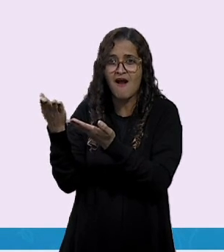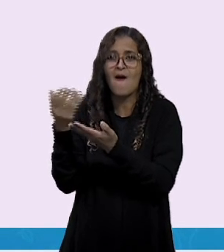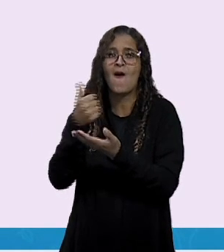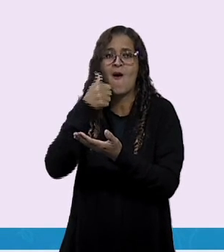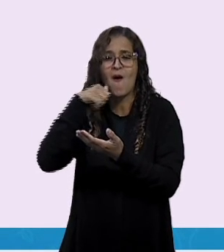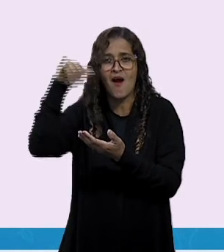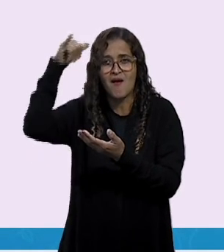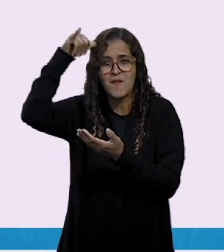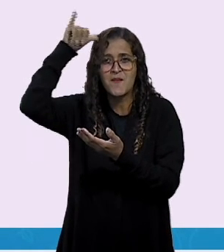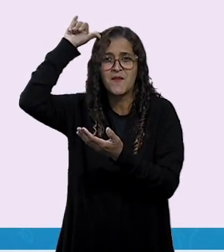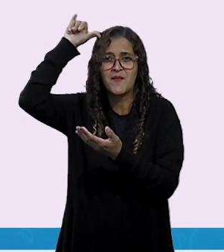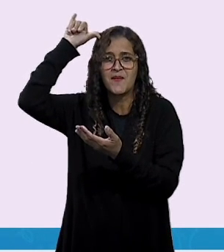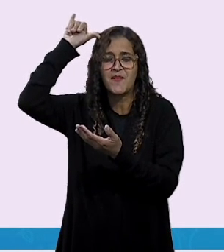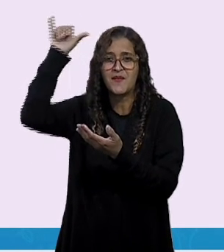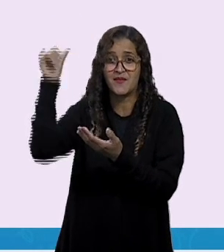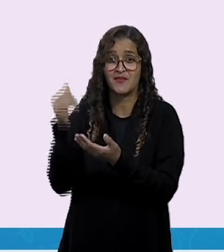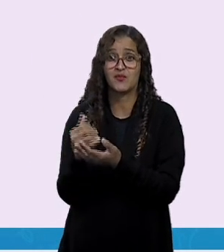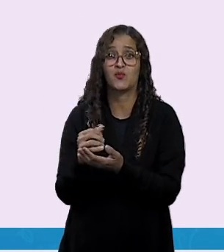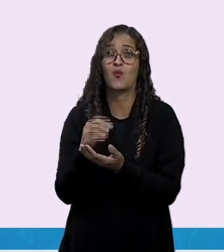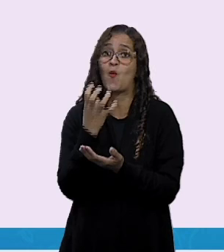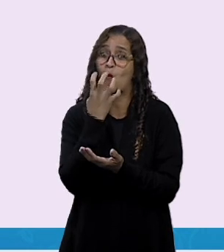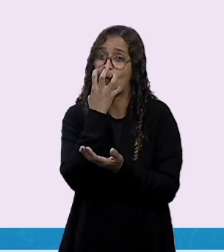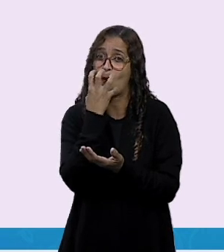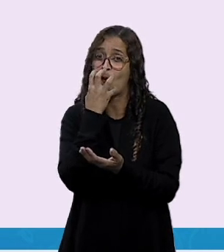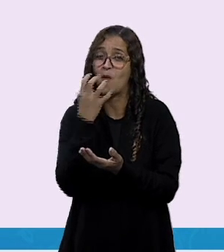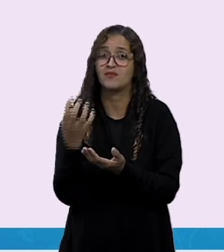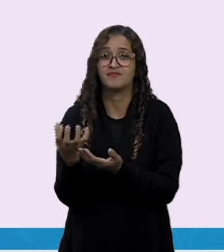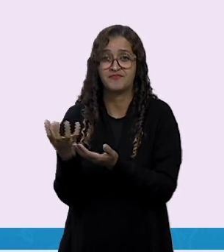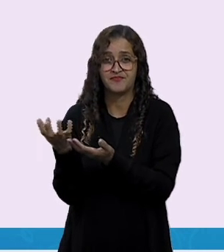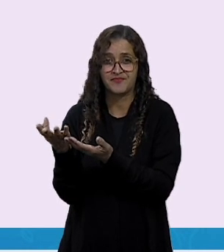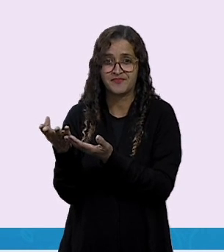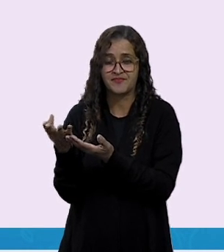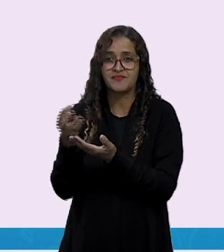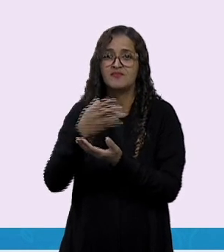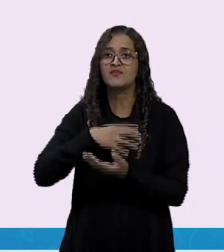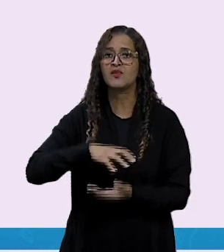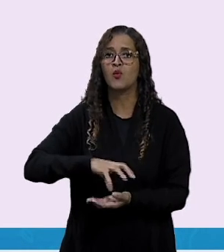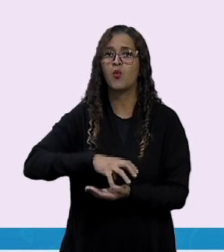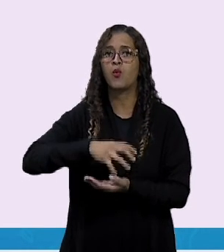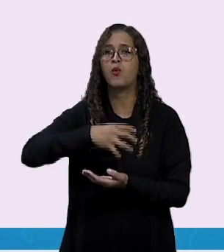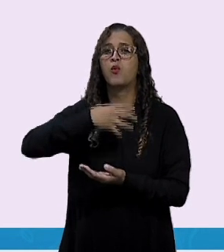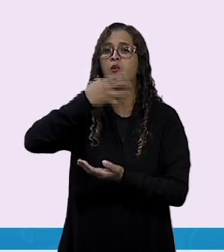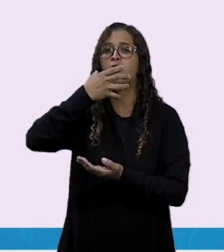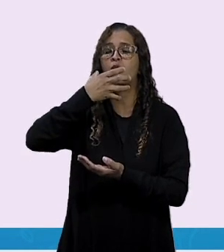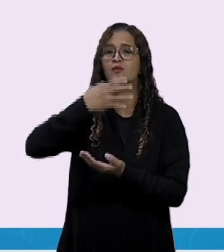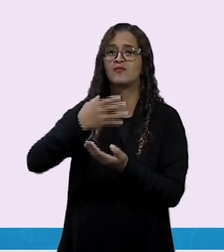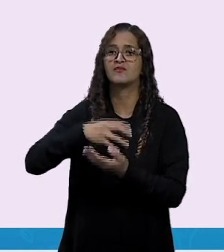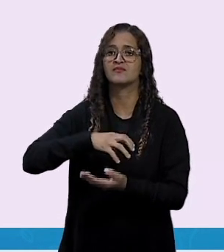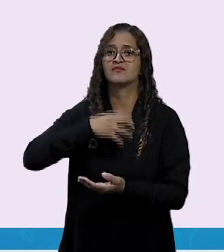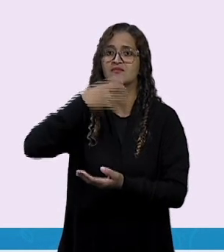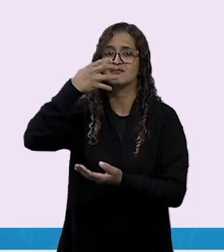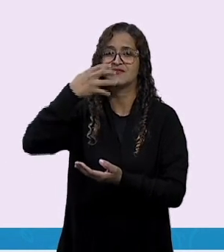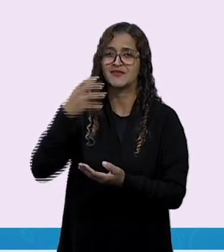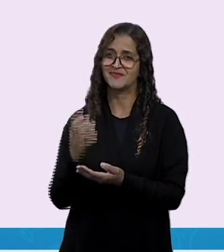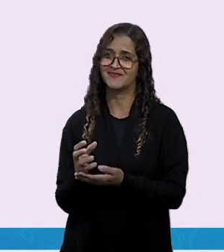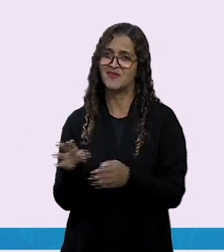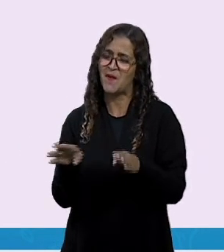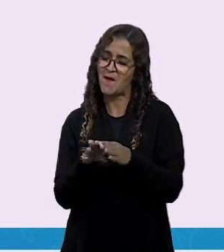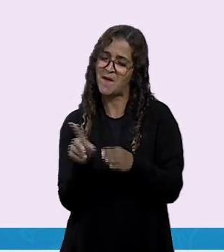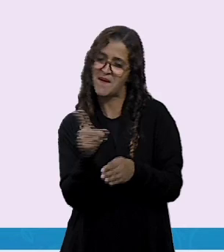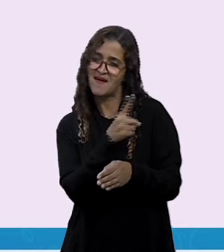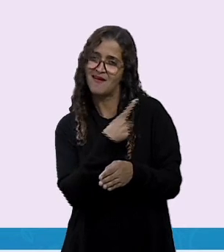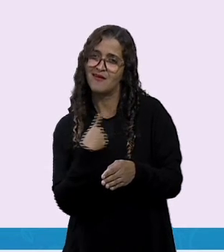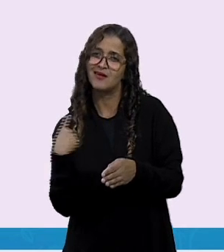A vaca, o cachorro, a girafa e nós,